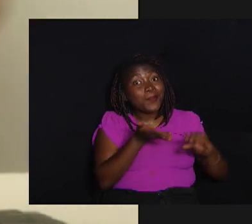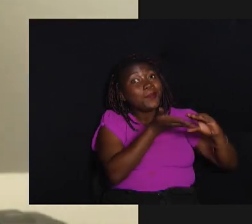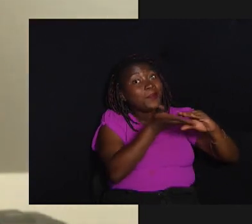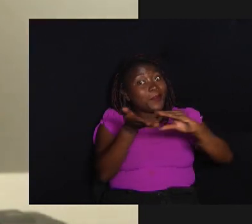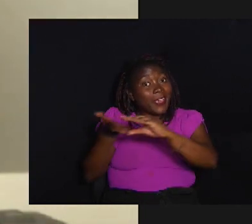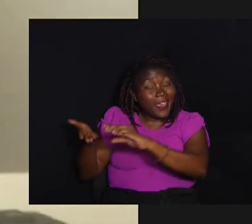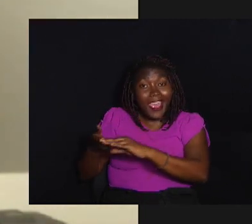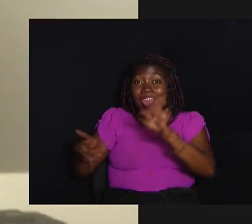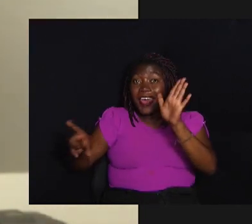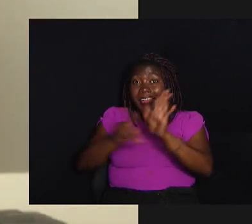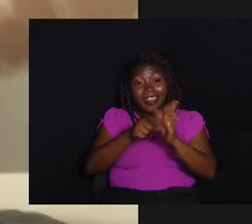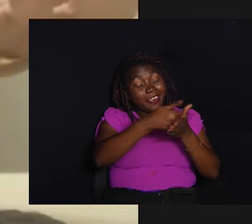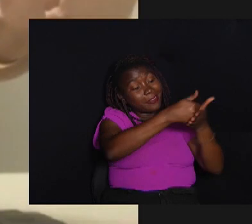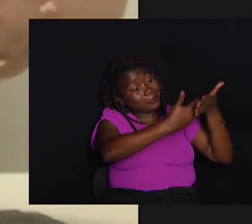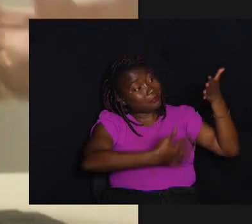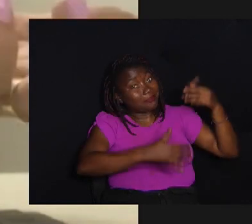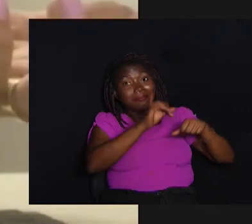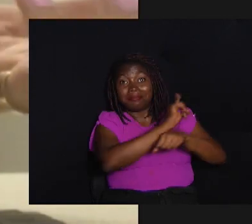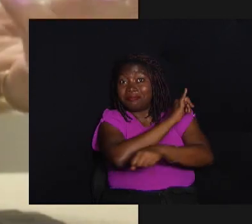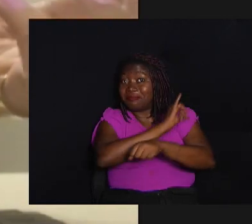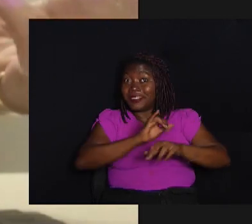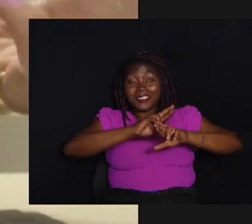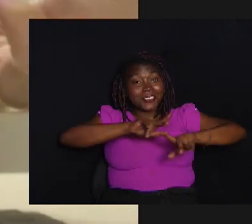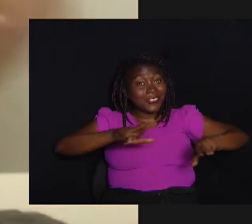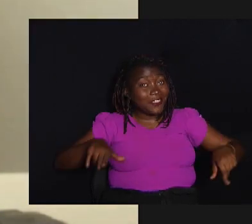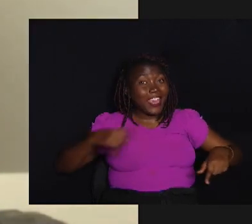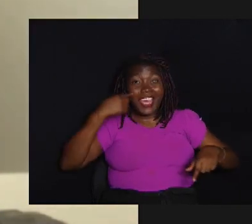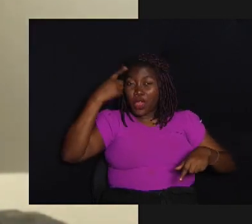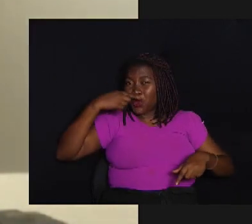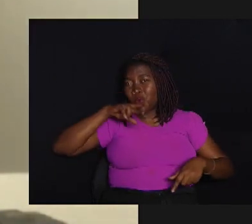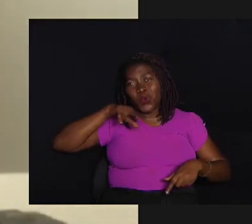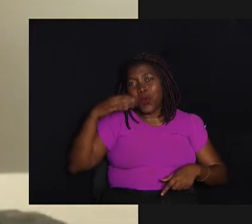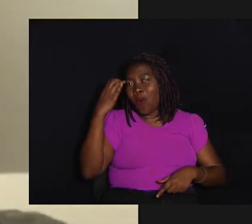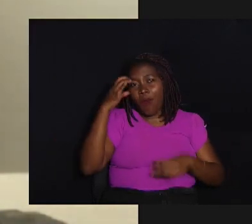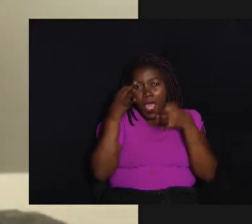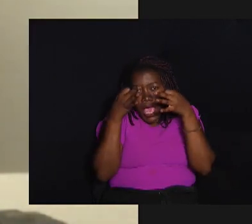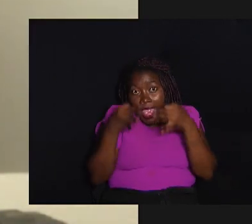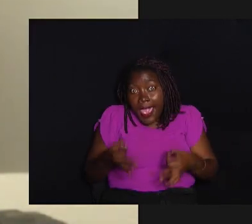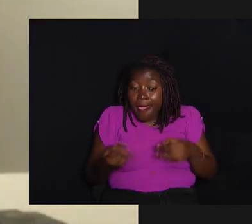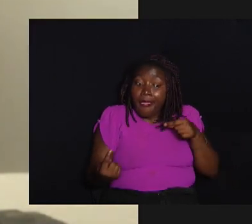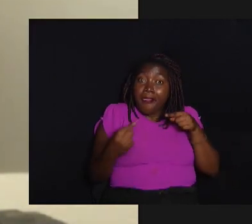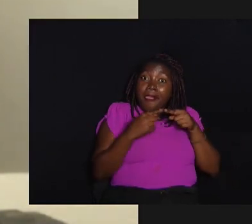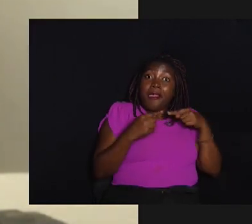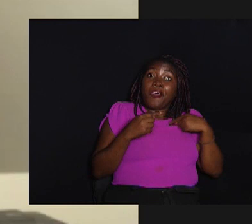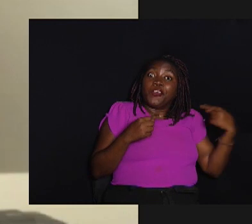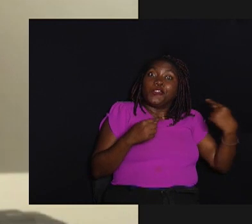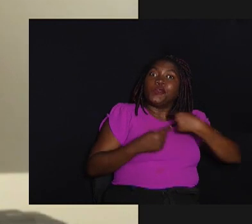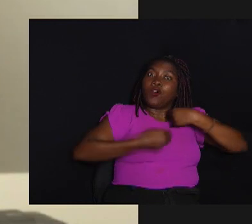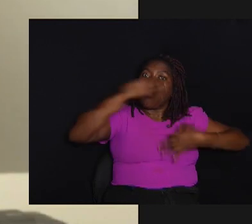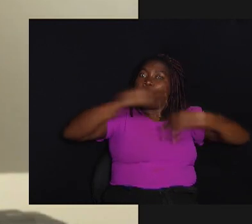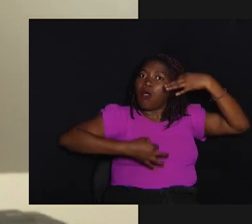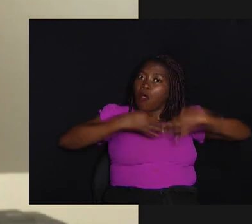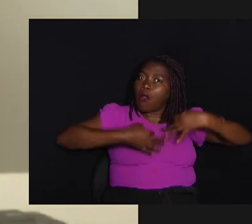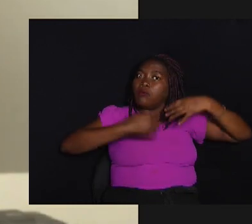inúmeras alternativas, o direito não é uma ciência exata, então, de acordo com aquilo que nós julgamos conveniente, óbvio, sempre em